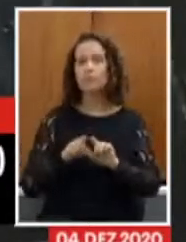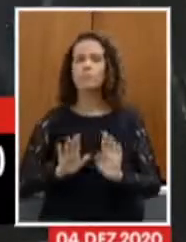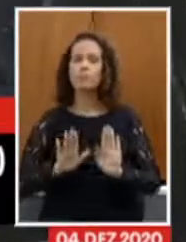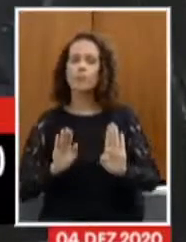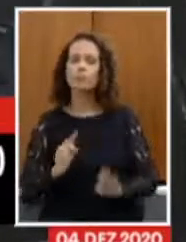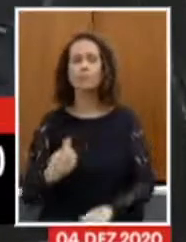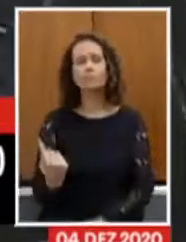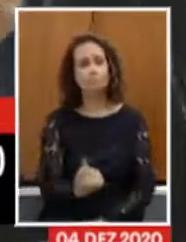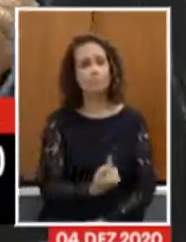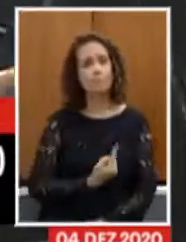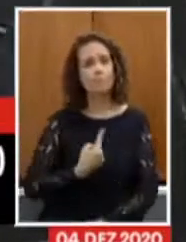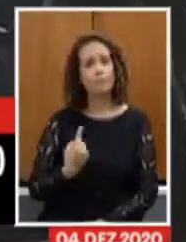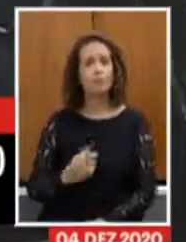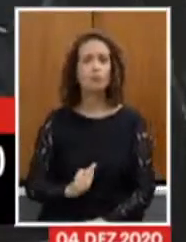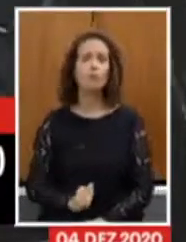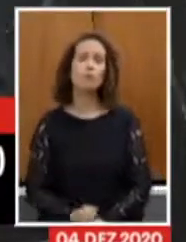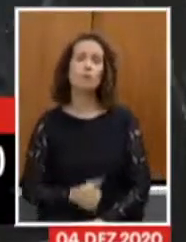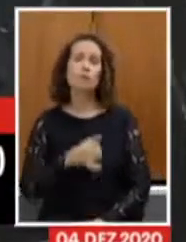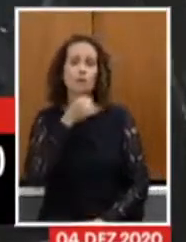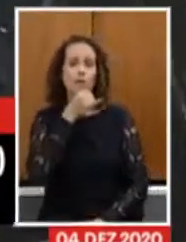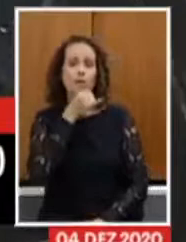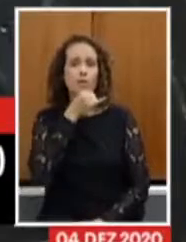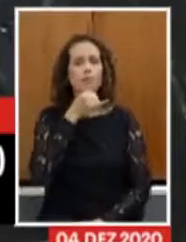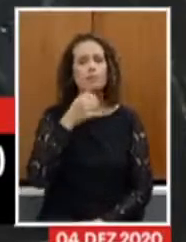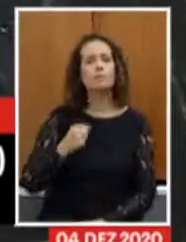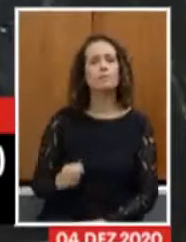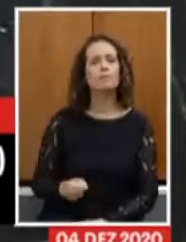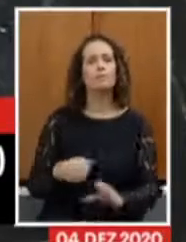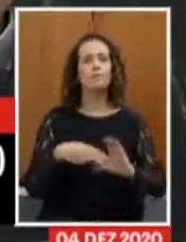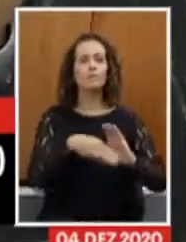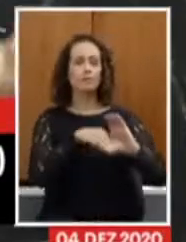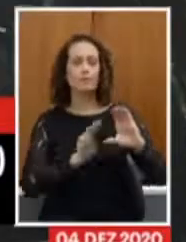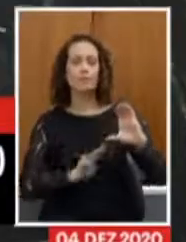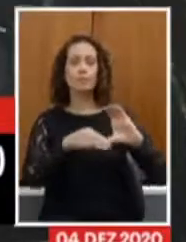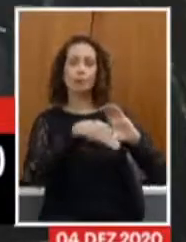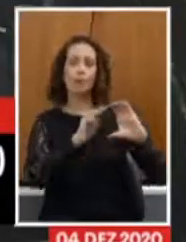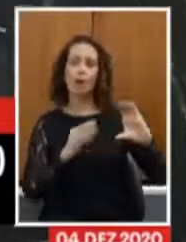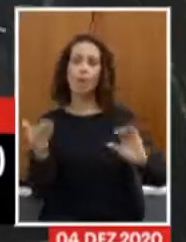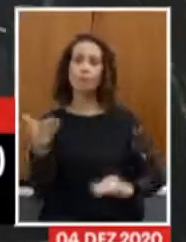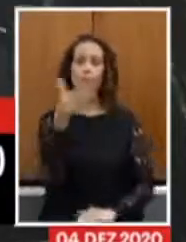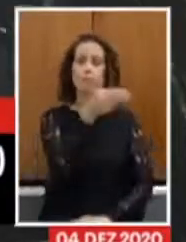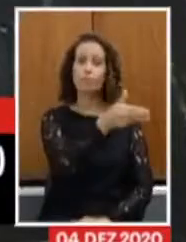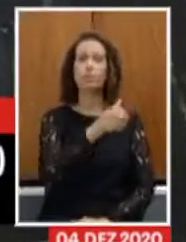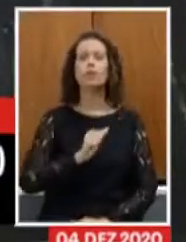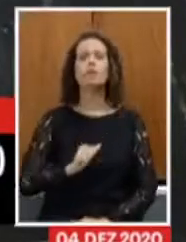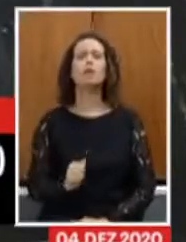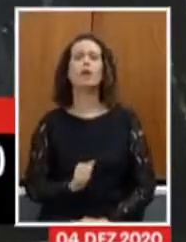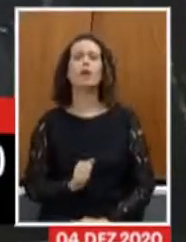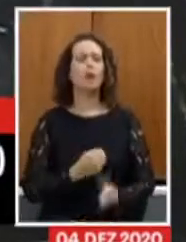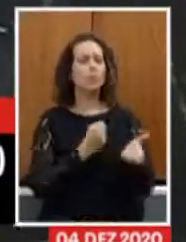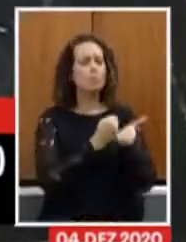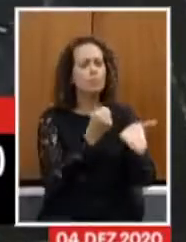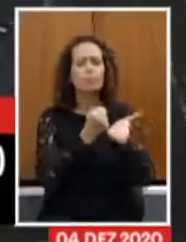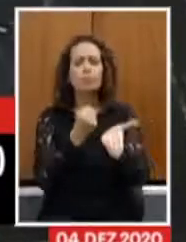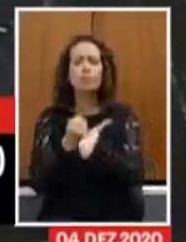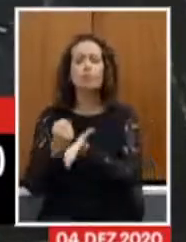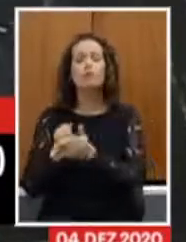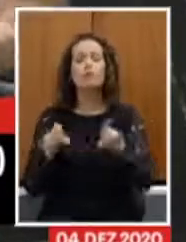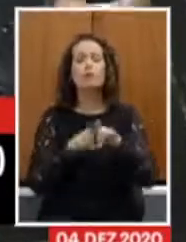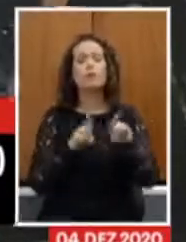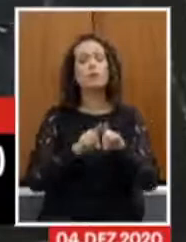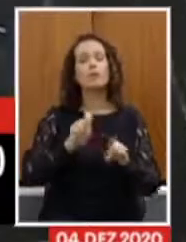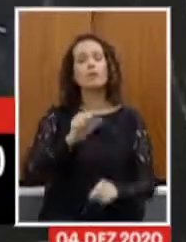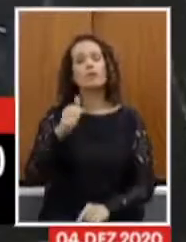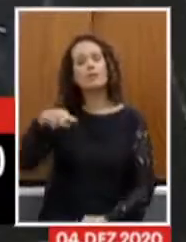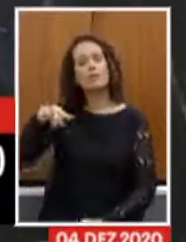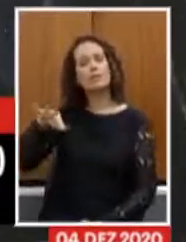fomos, inclusive, para Montes Claros, lá na universidade, tivemos grandes contribuições para o projeto, fomos a Santa Rita do